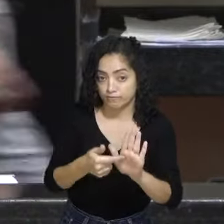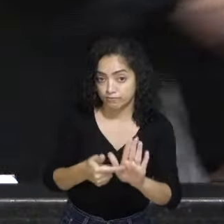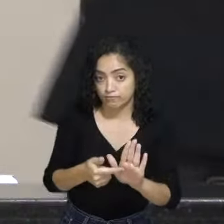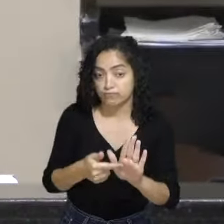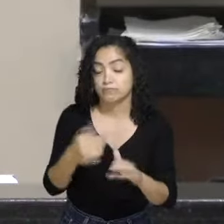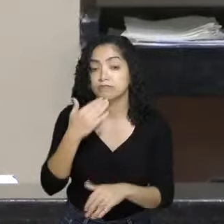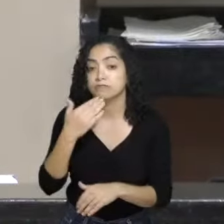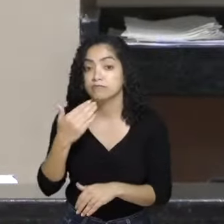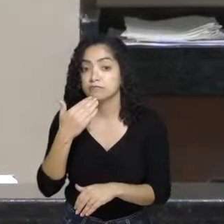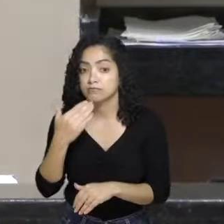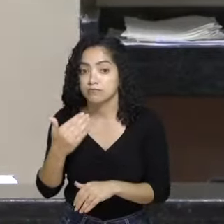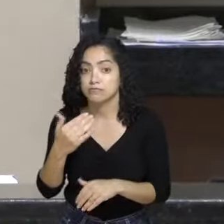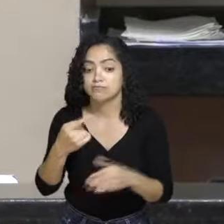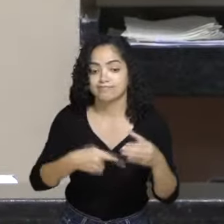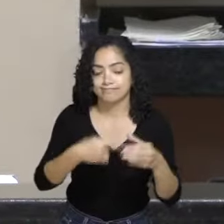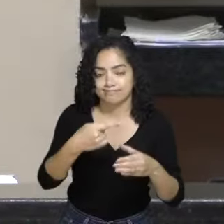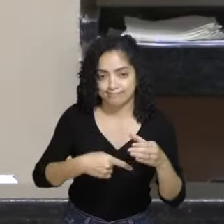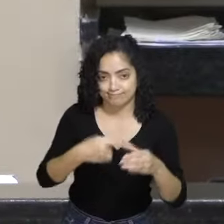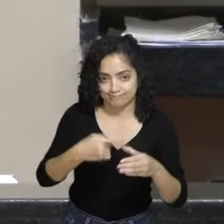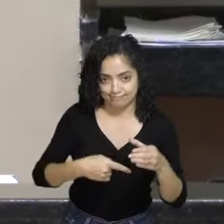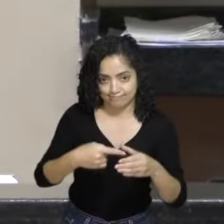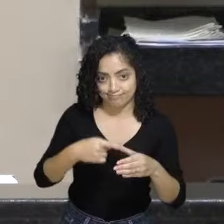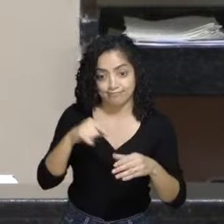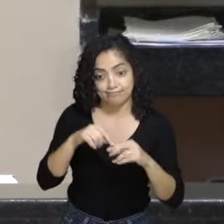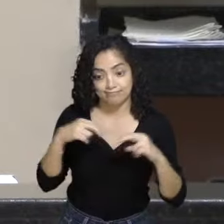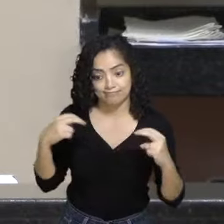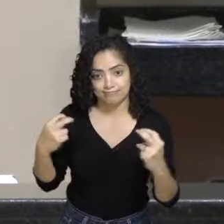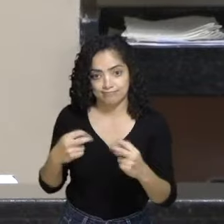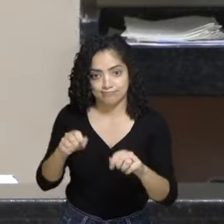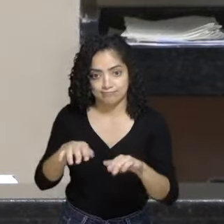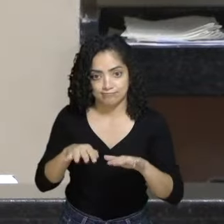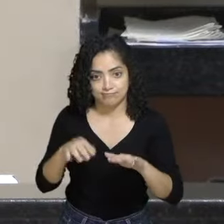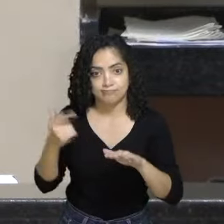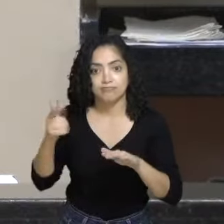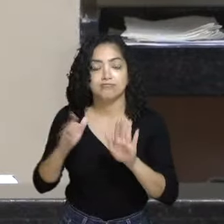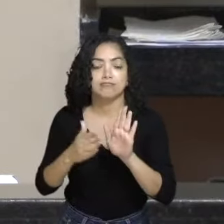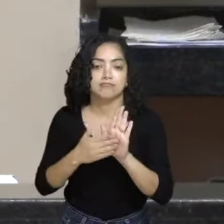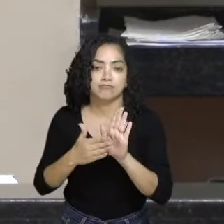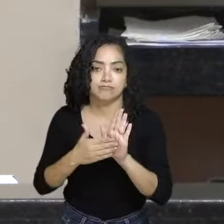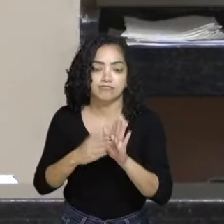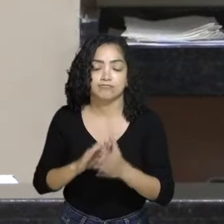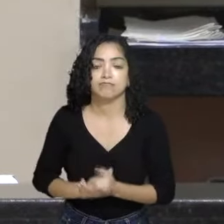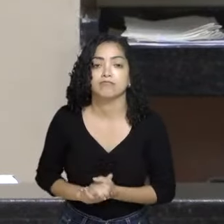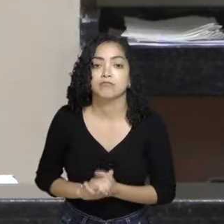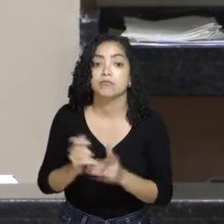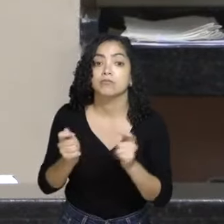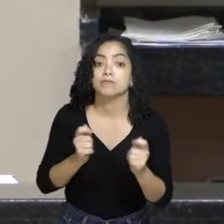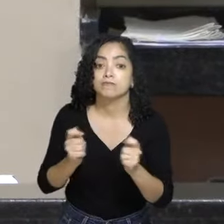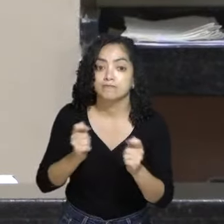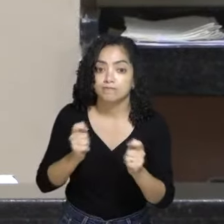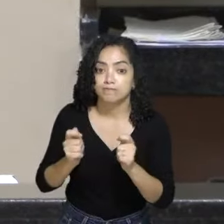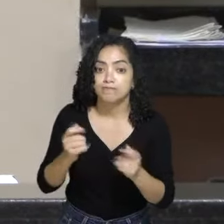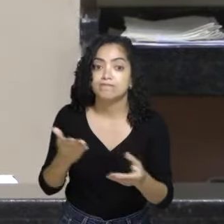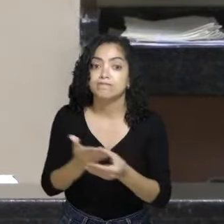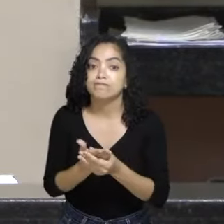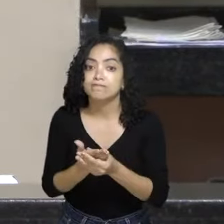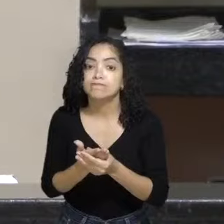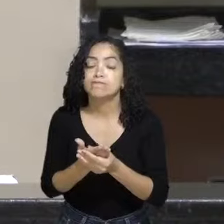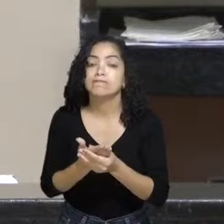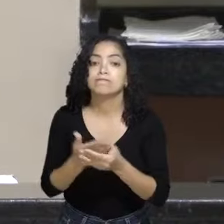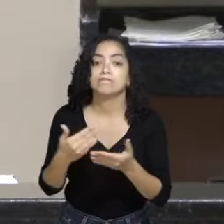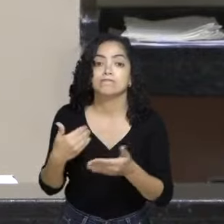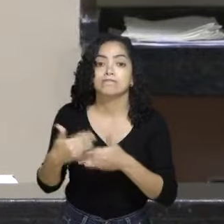em comissões e em plenário e outras proposições. O controle de tramitação de processos, aliás, tem